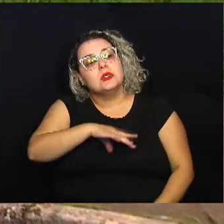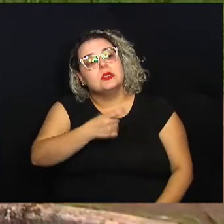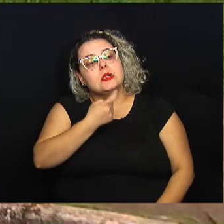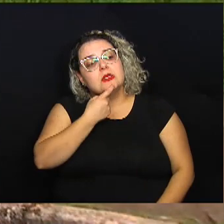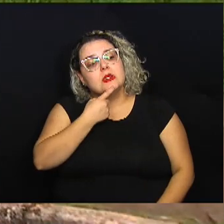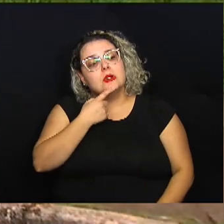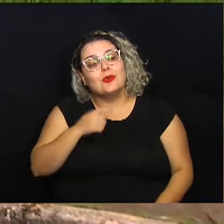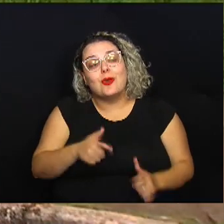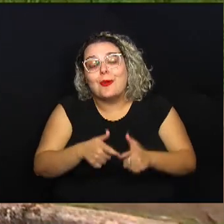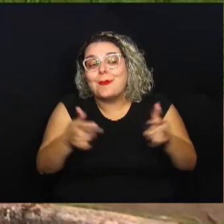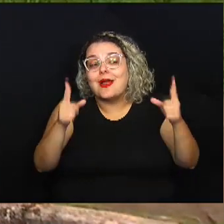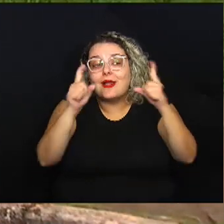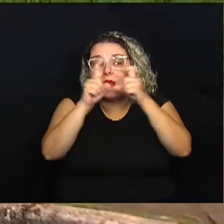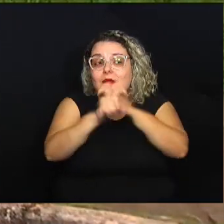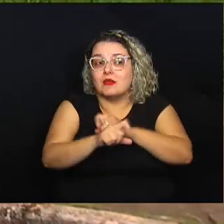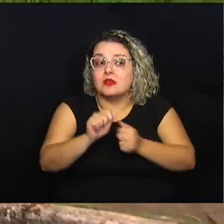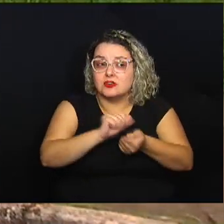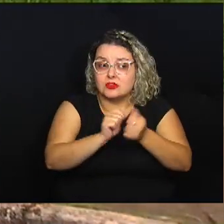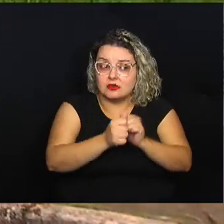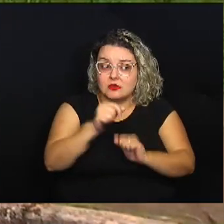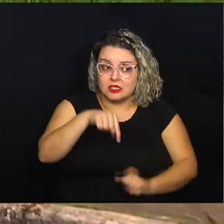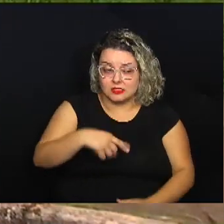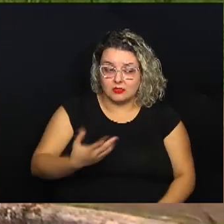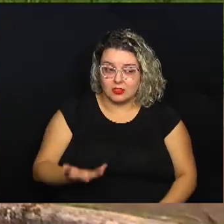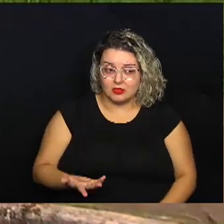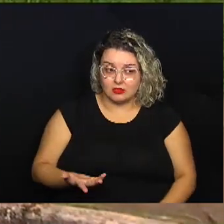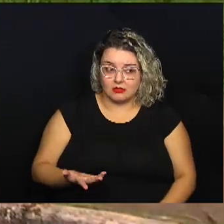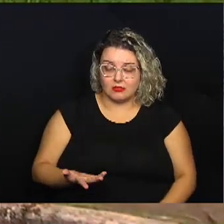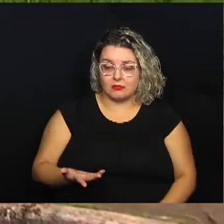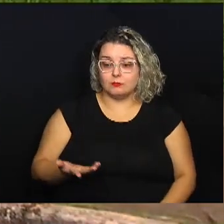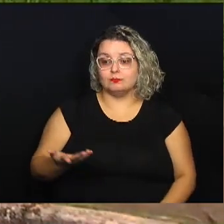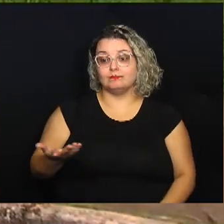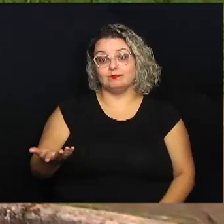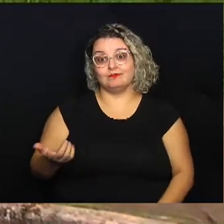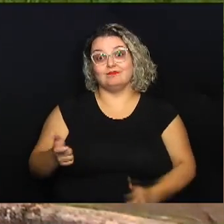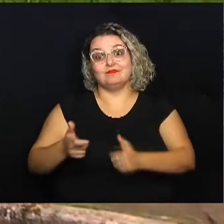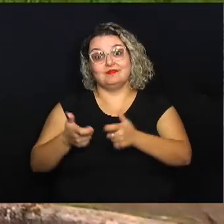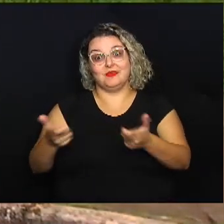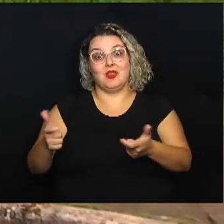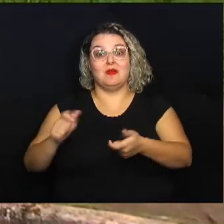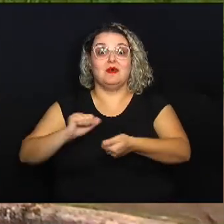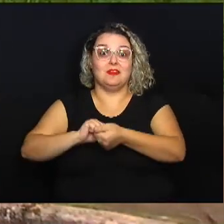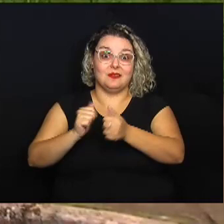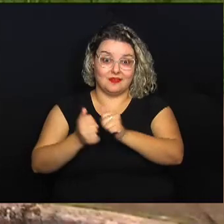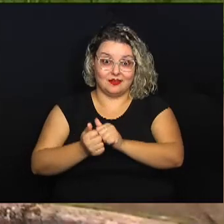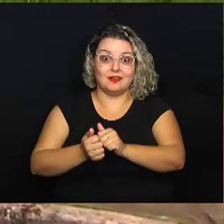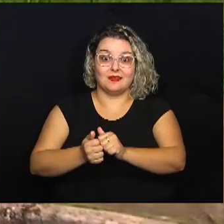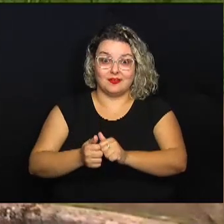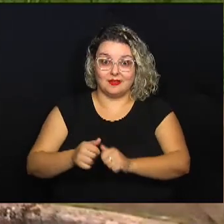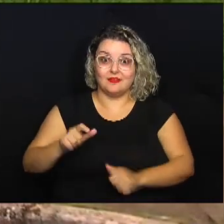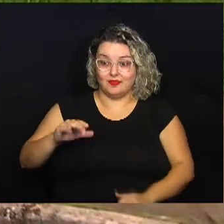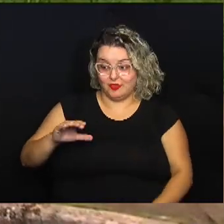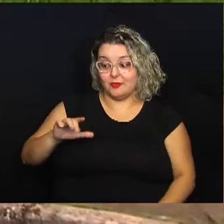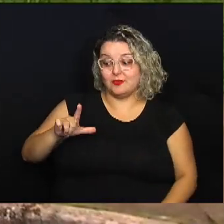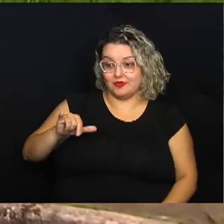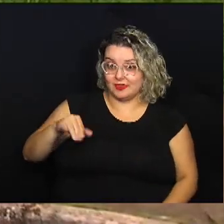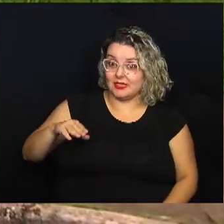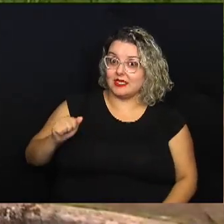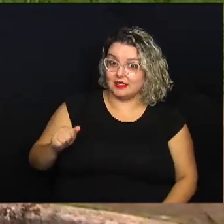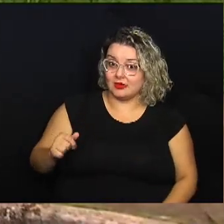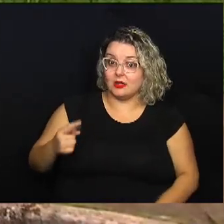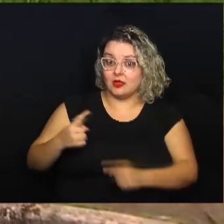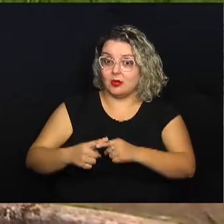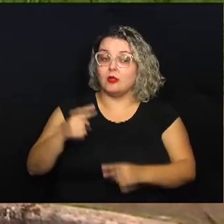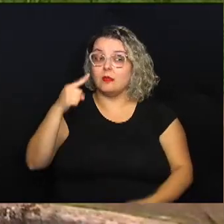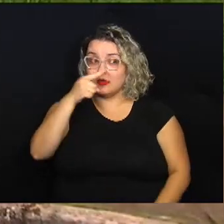maior dificuldade de adaptação? Minha maior dificuldade de adaptação foi o clima mesmo, né? Porque lá na